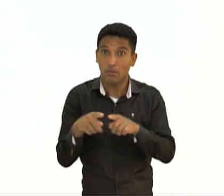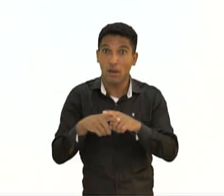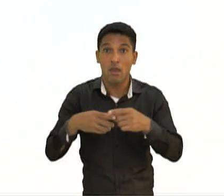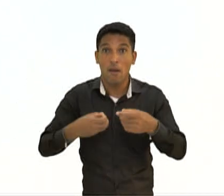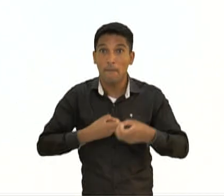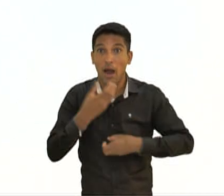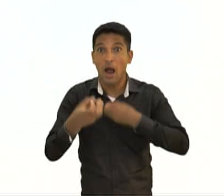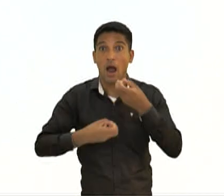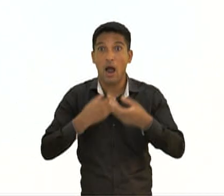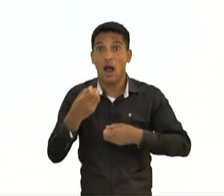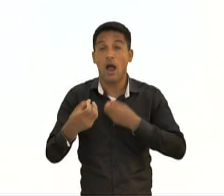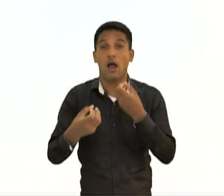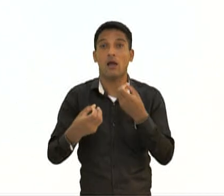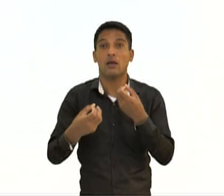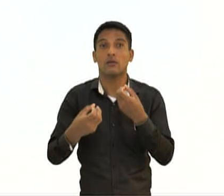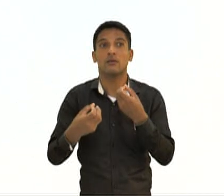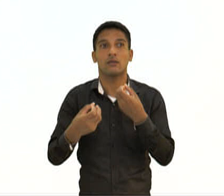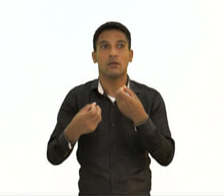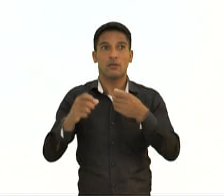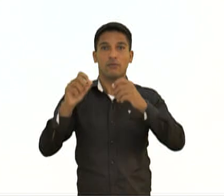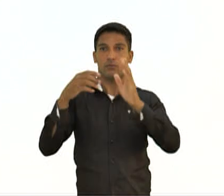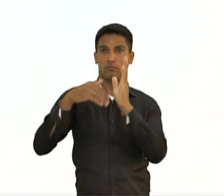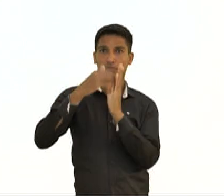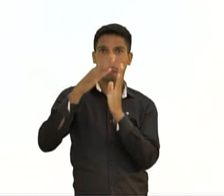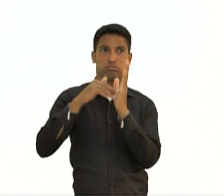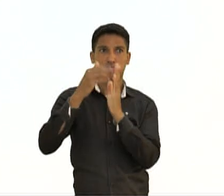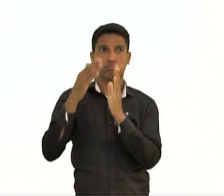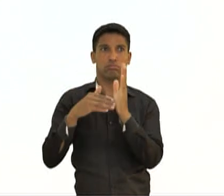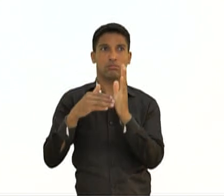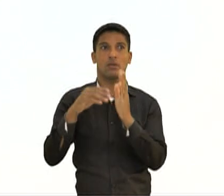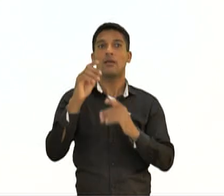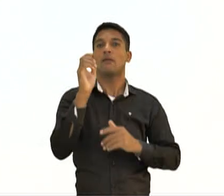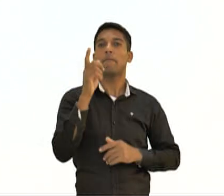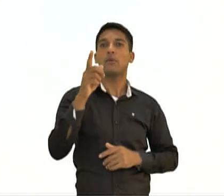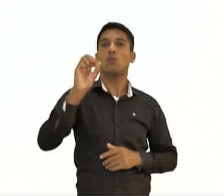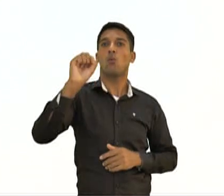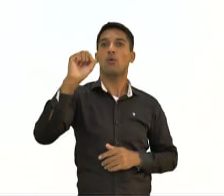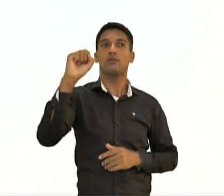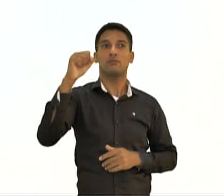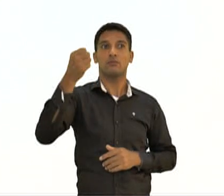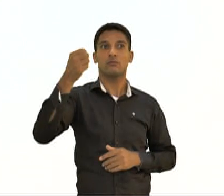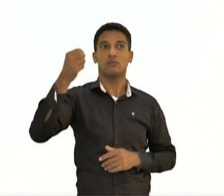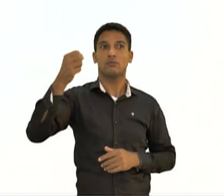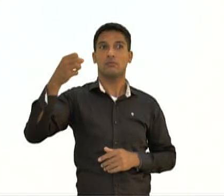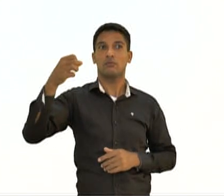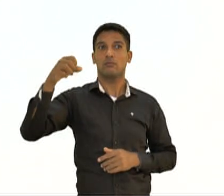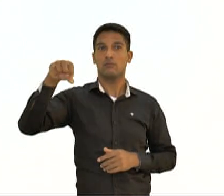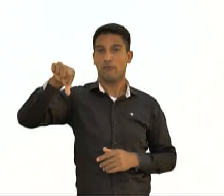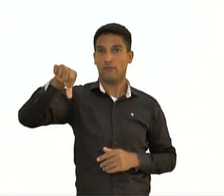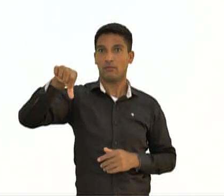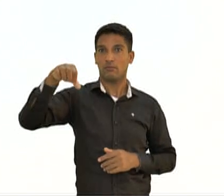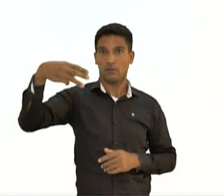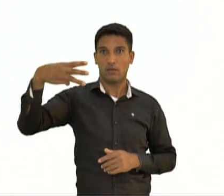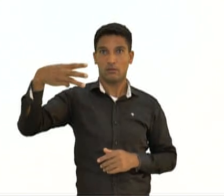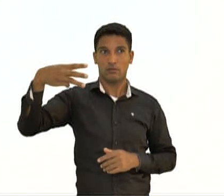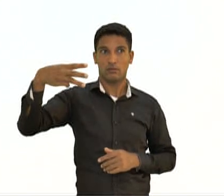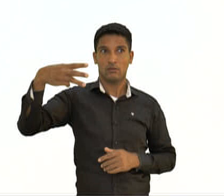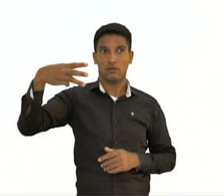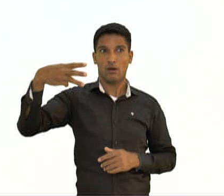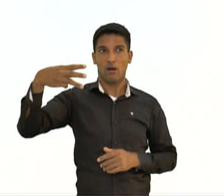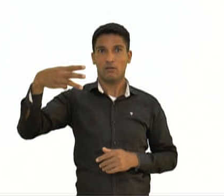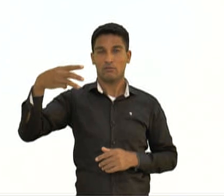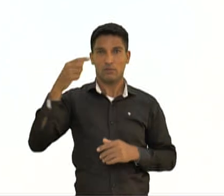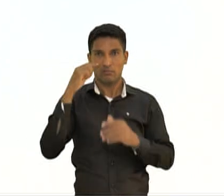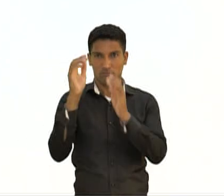das suas obras mais emblemáticas. Os artistas adotam uma atitude subjetiva e muitas vezes até agressiva